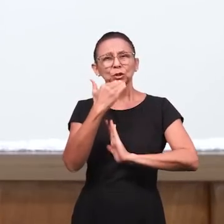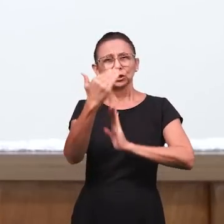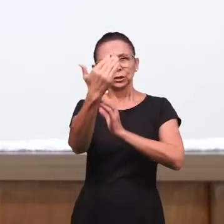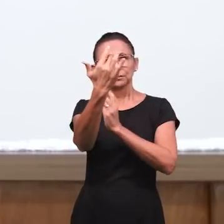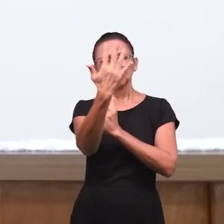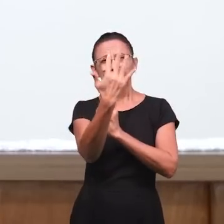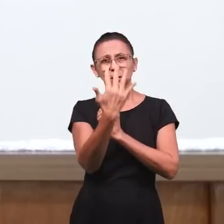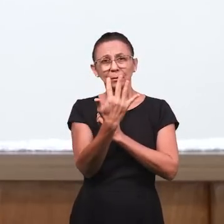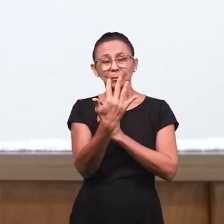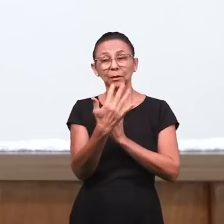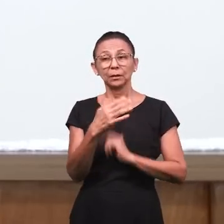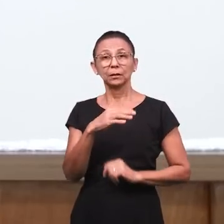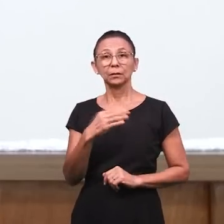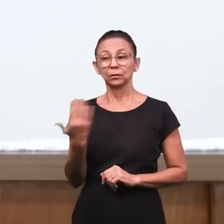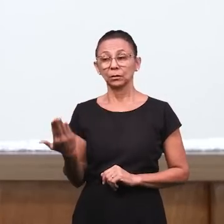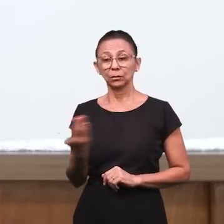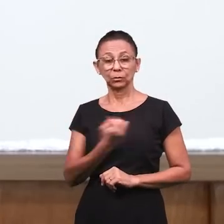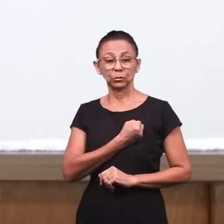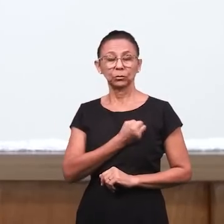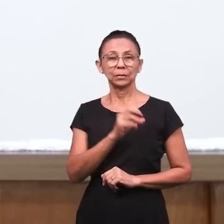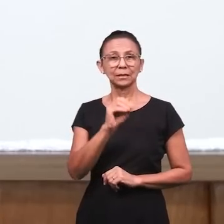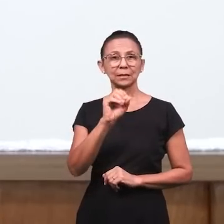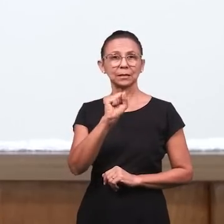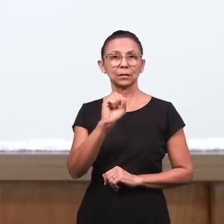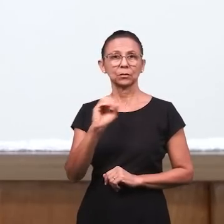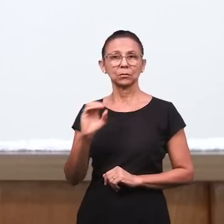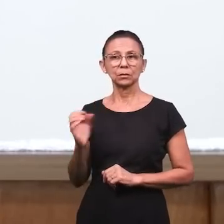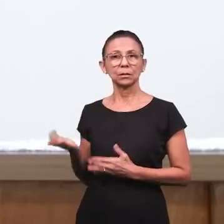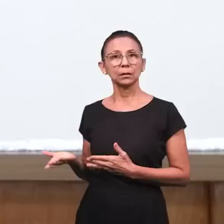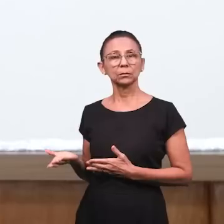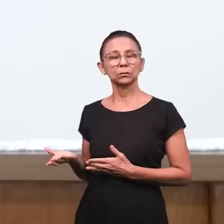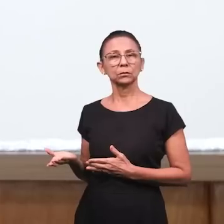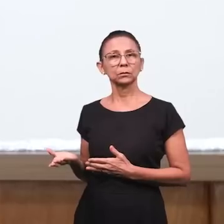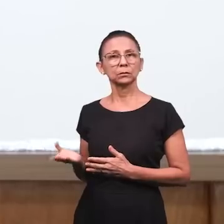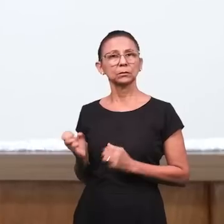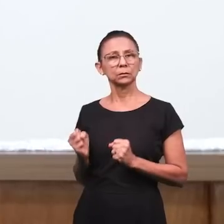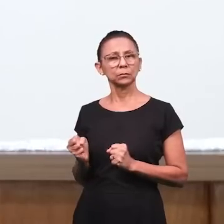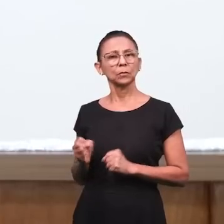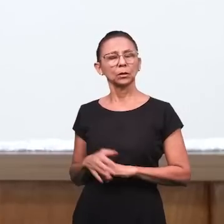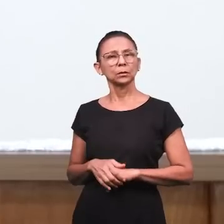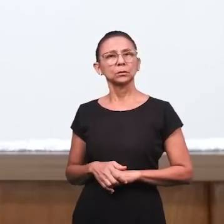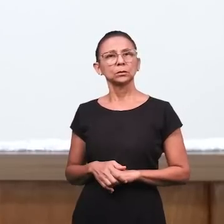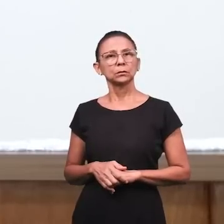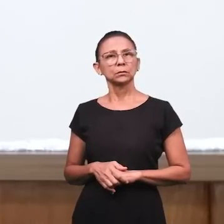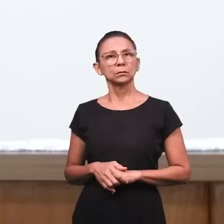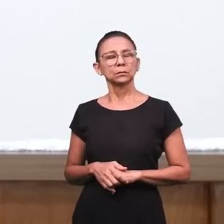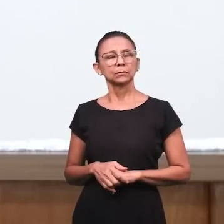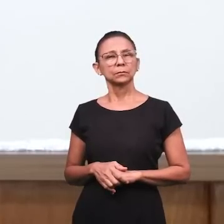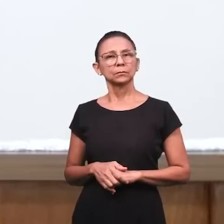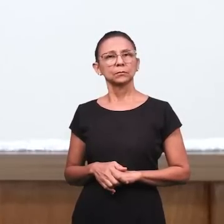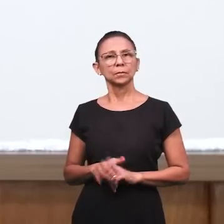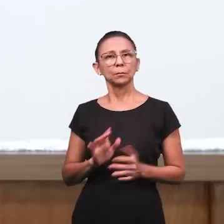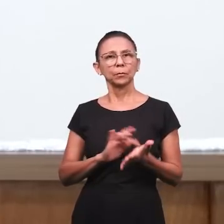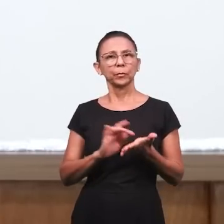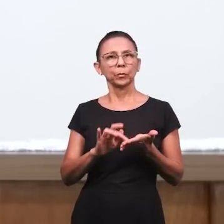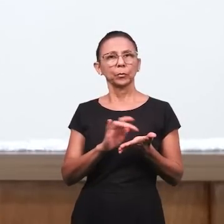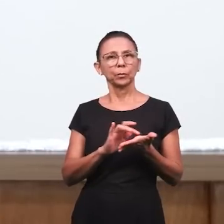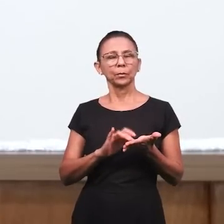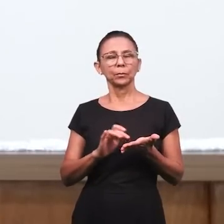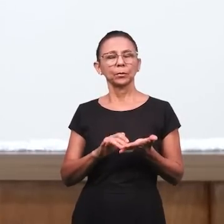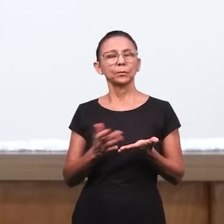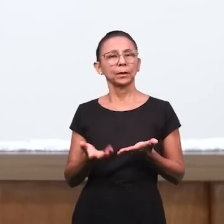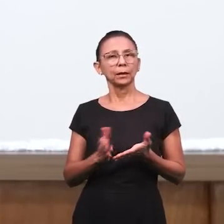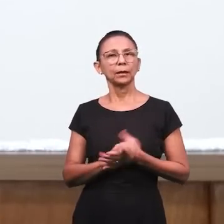Senhor, tem o 0800 que vai aparecer também. Você pode ligar agora que você vai receber uma